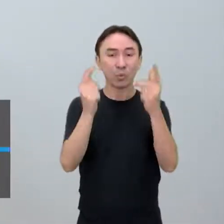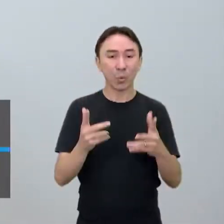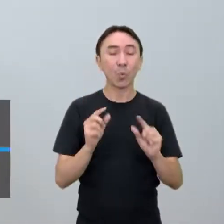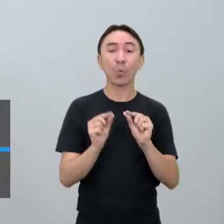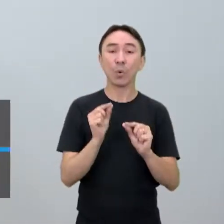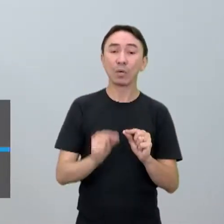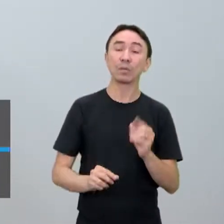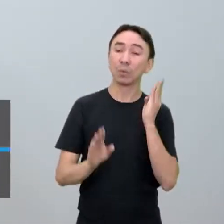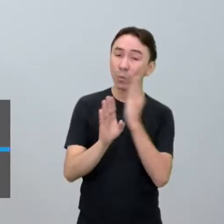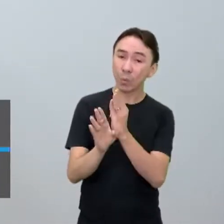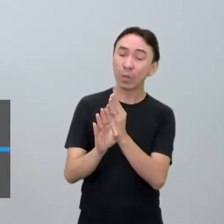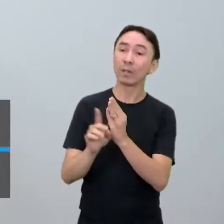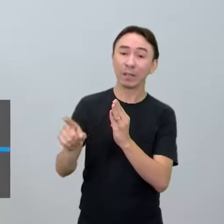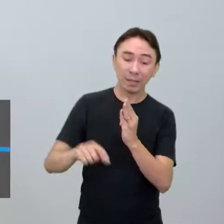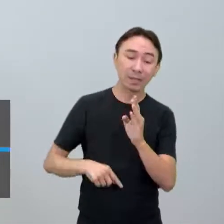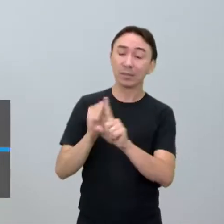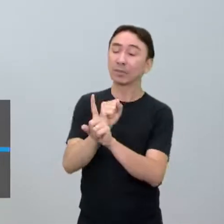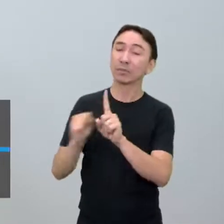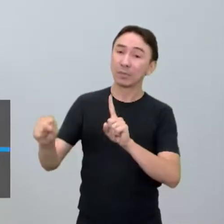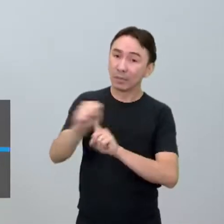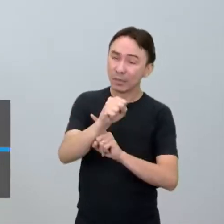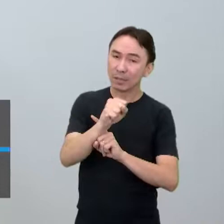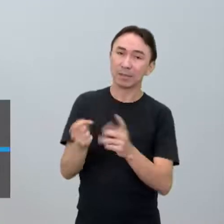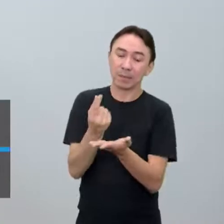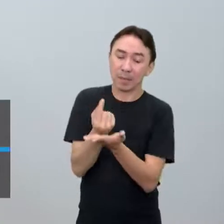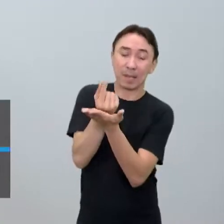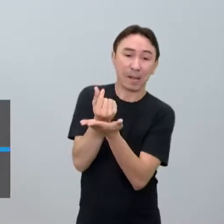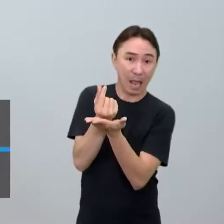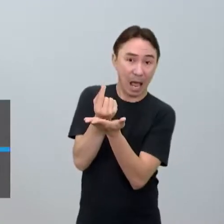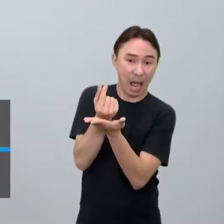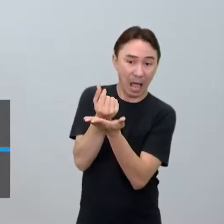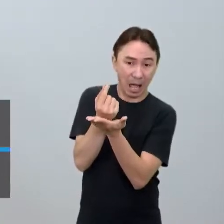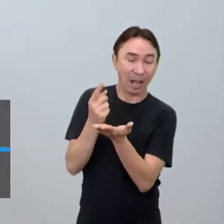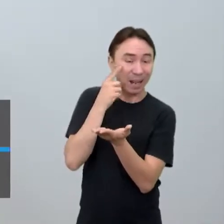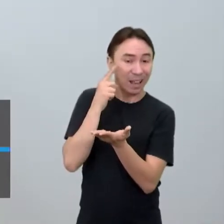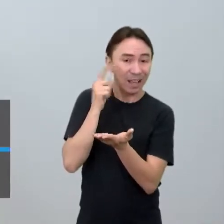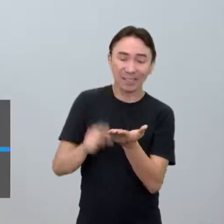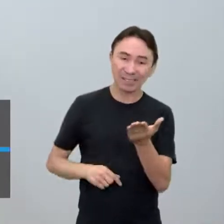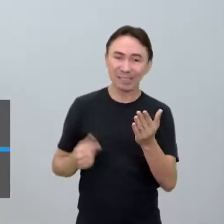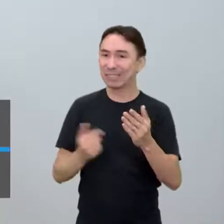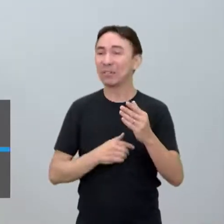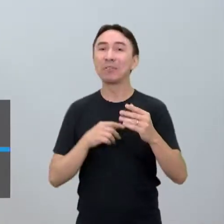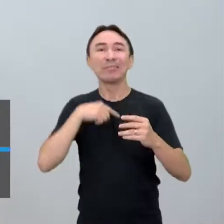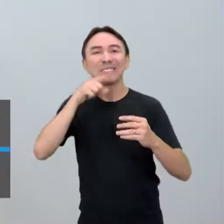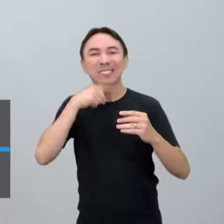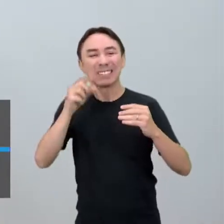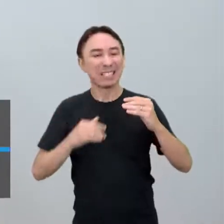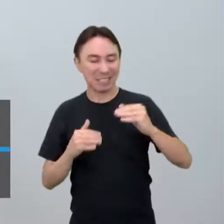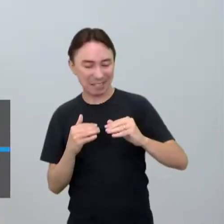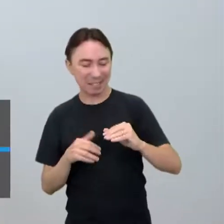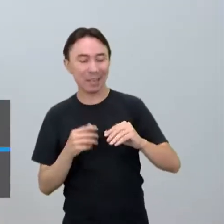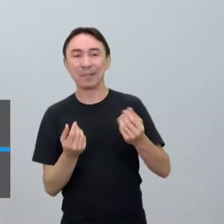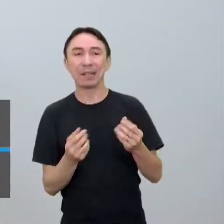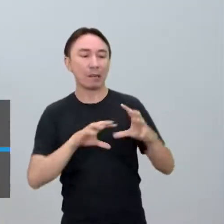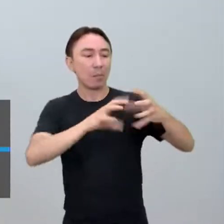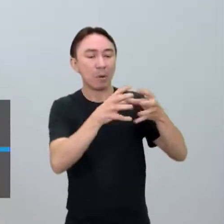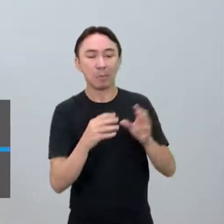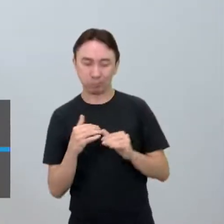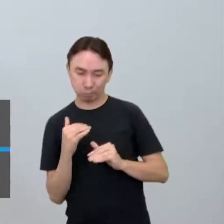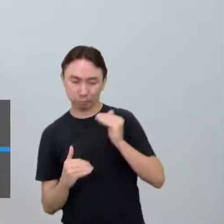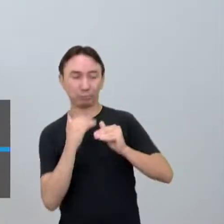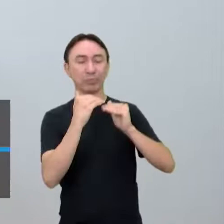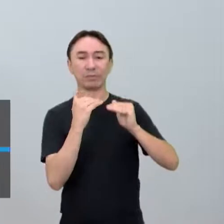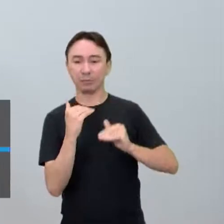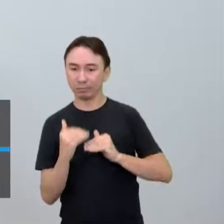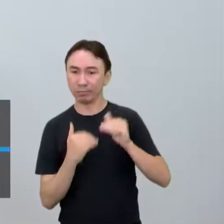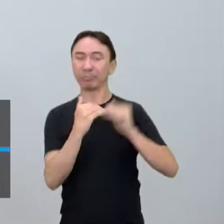a estratificação ela é tão sólida como em outros regimes, onde a determinação estava pela origem,